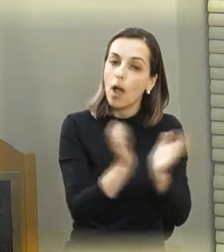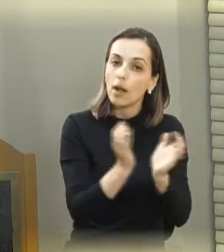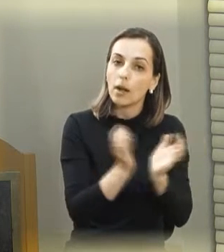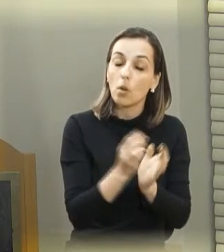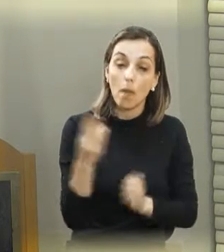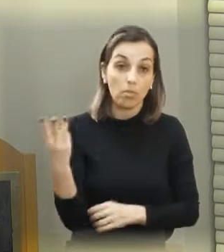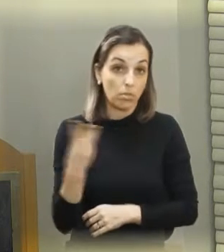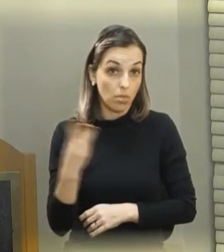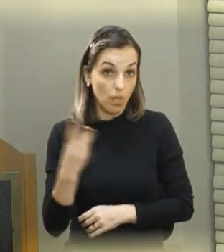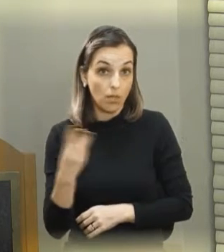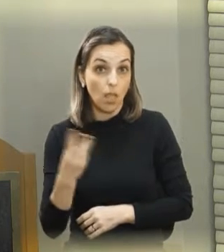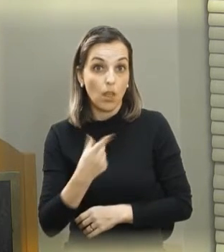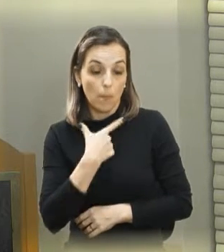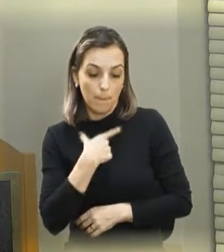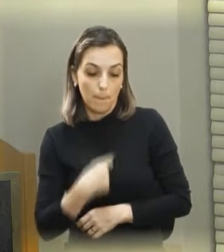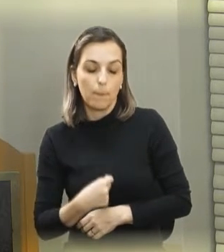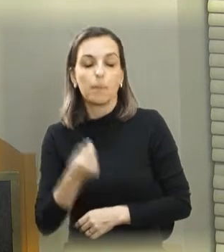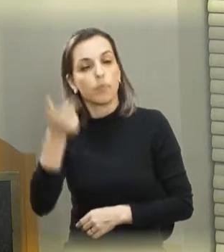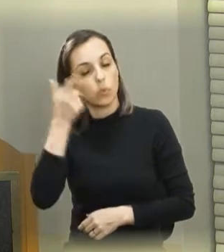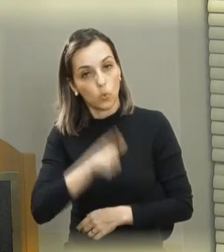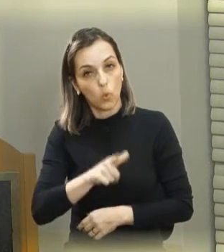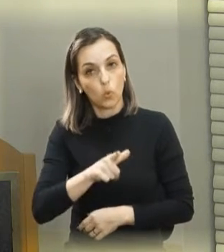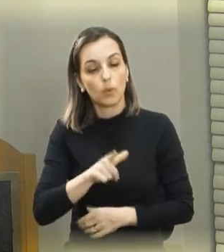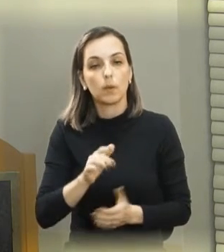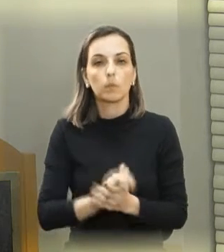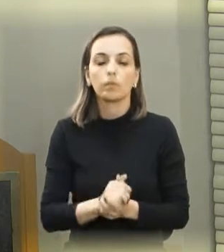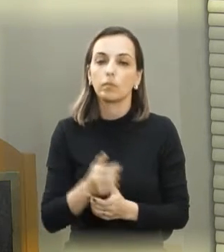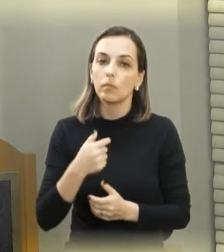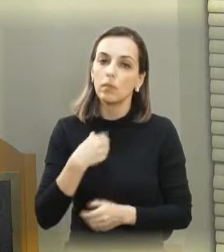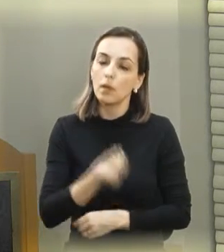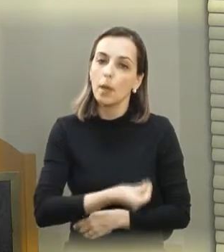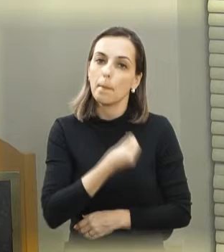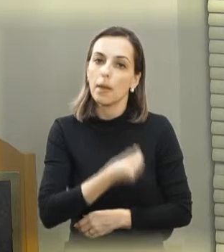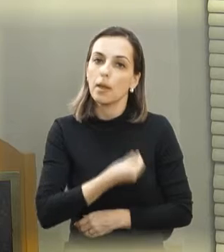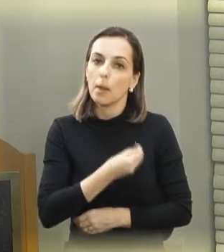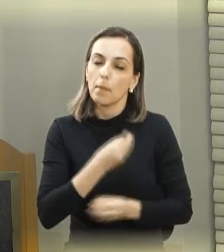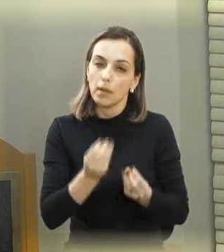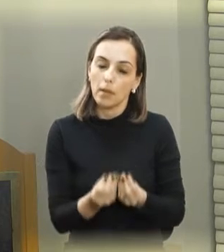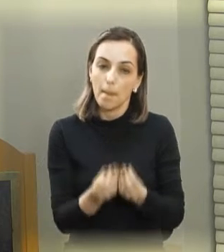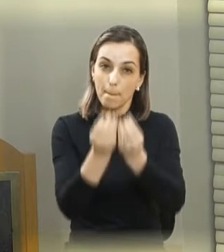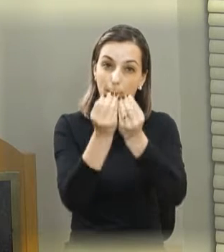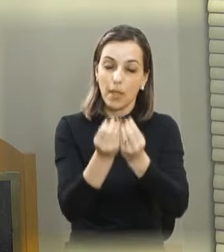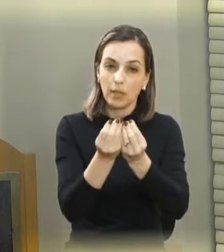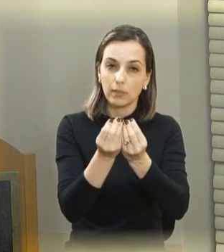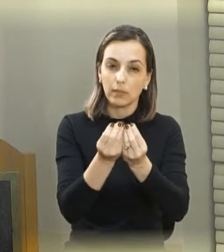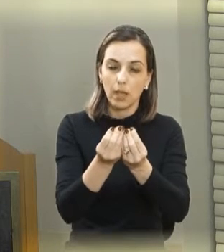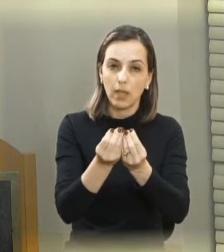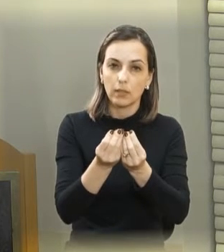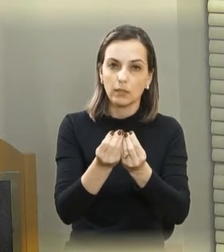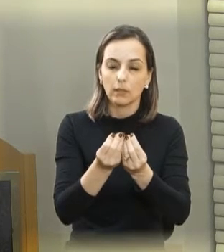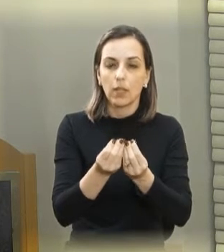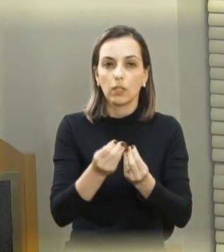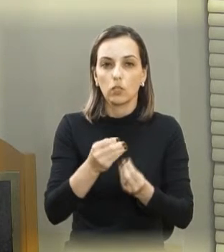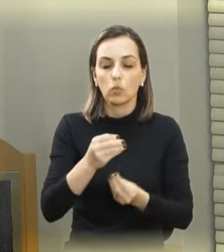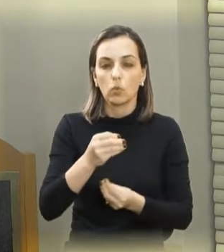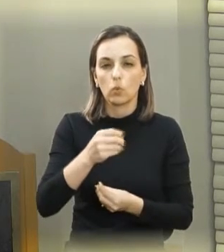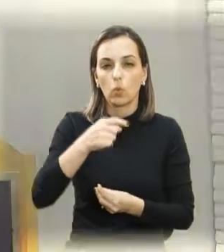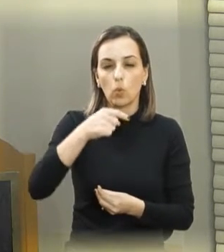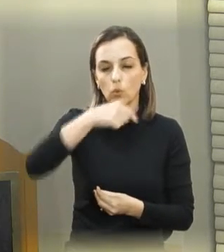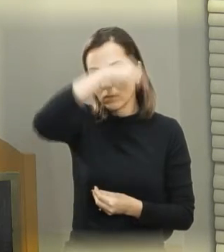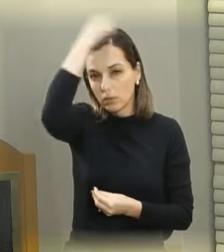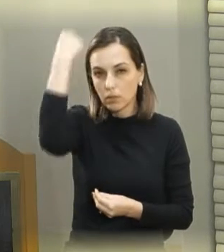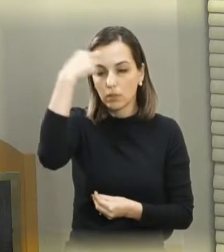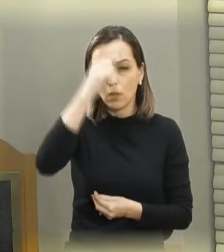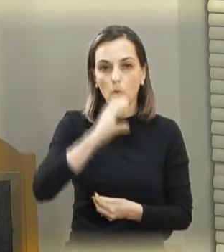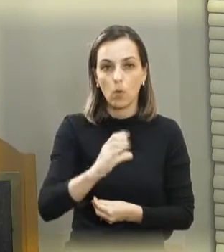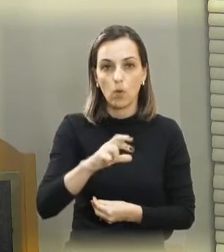dizia que participei da missa solene São Cristóvão né dia 25 que é o padroeiro dos